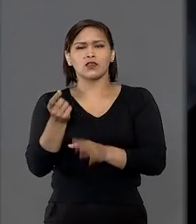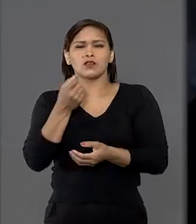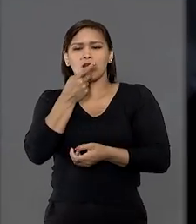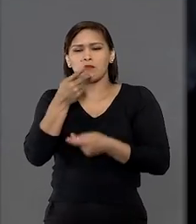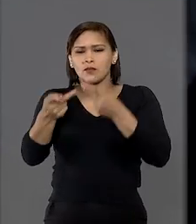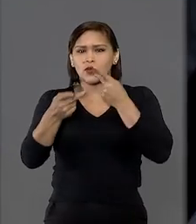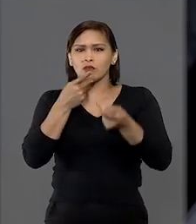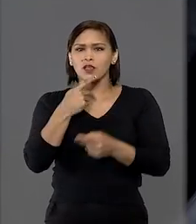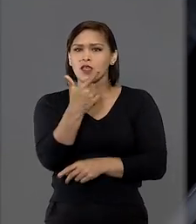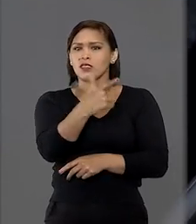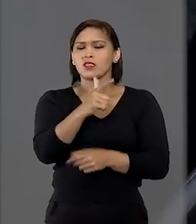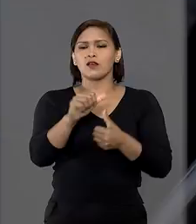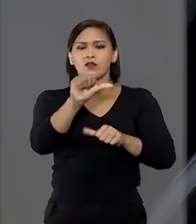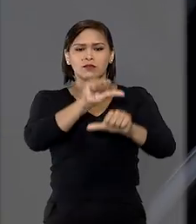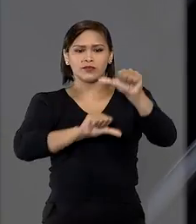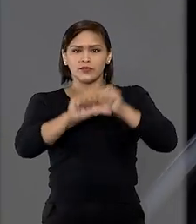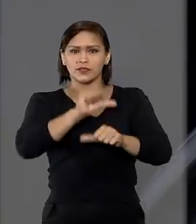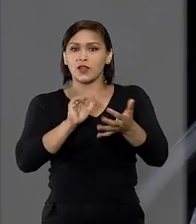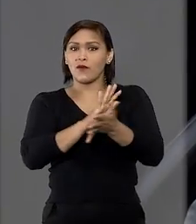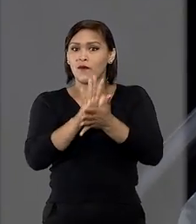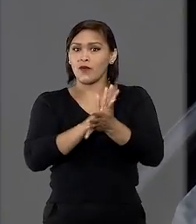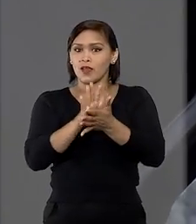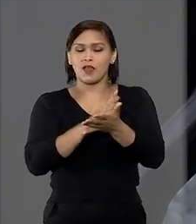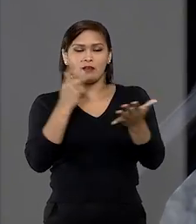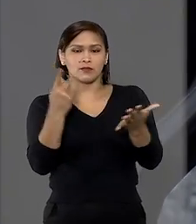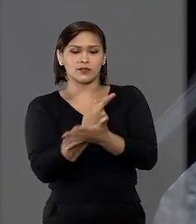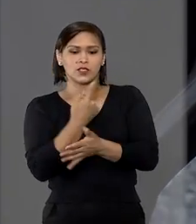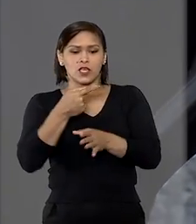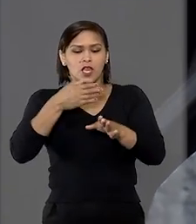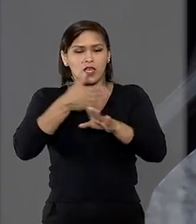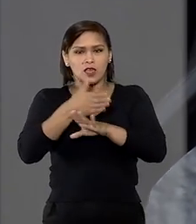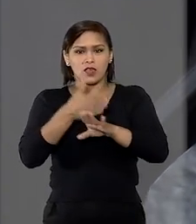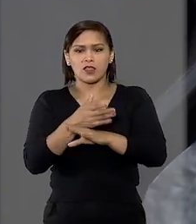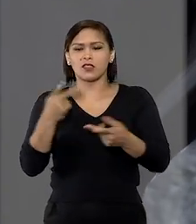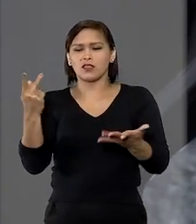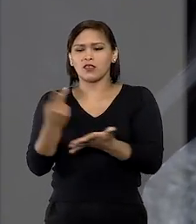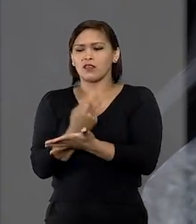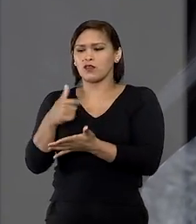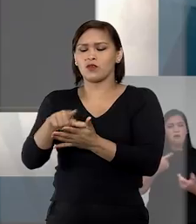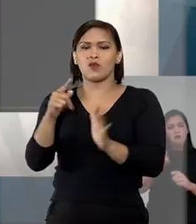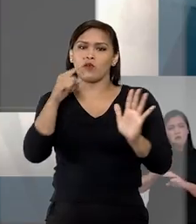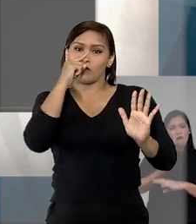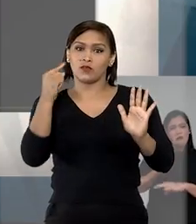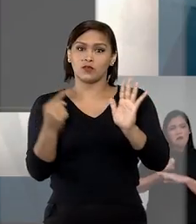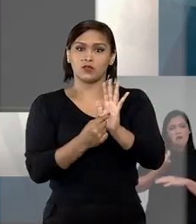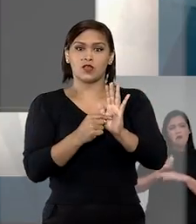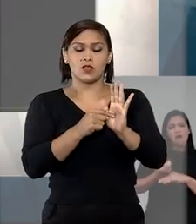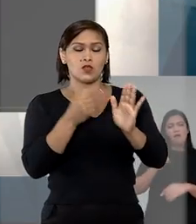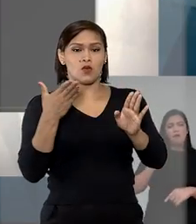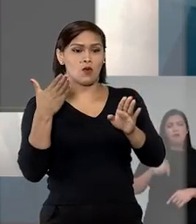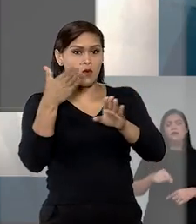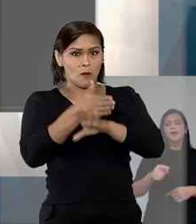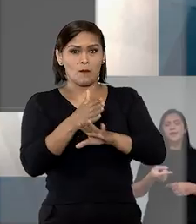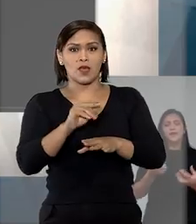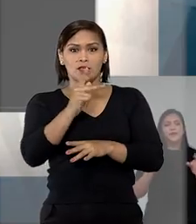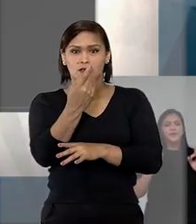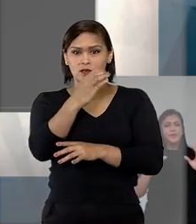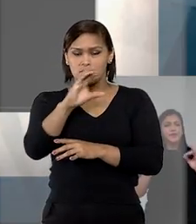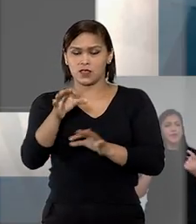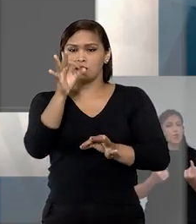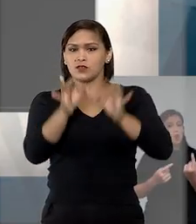pronúncia por não ter havido alteração nessas circunstâncias nem da situação dos acusados o mérito do habeas corpus